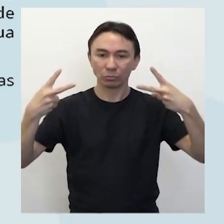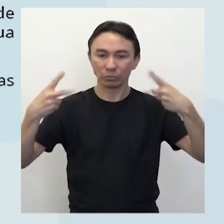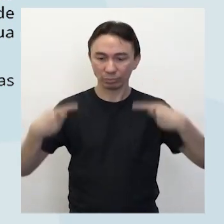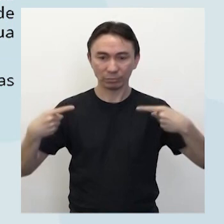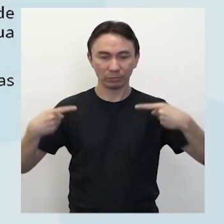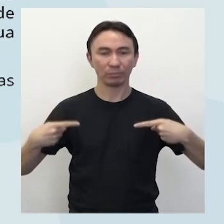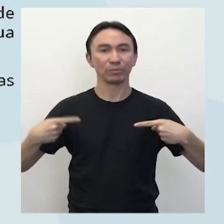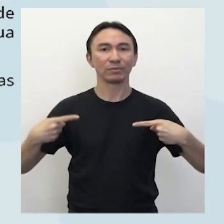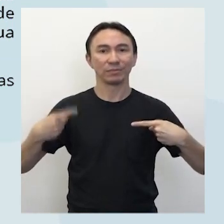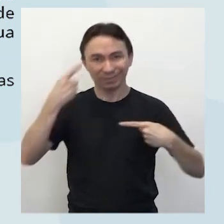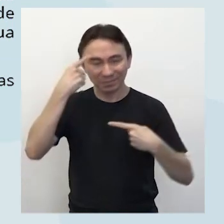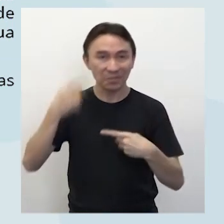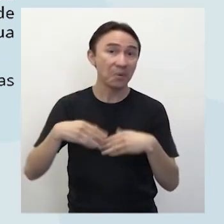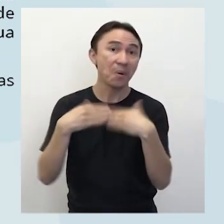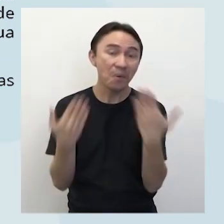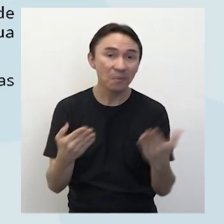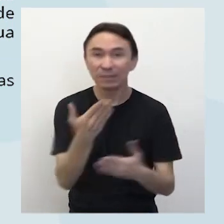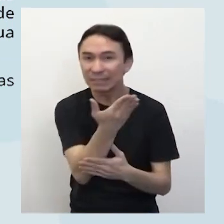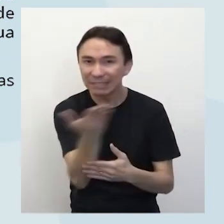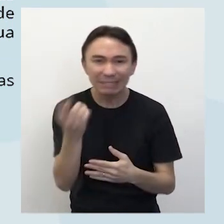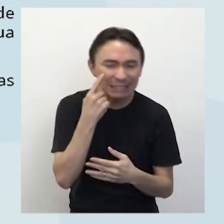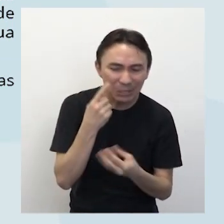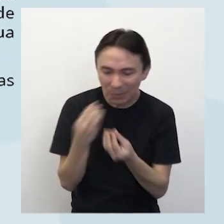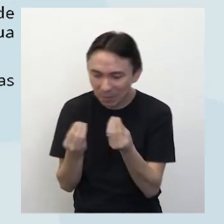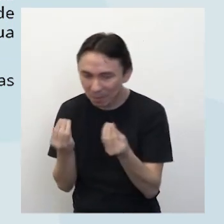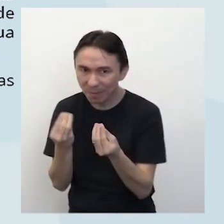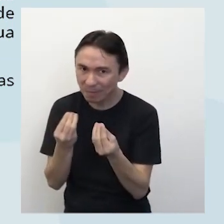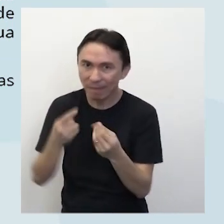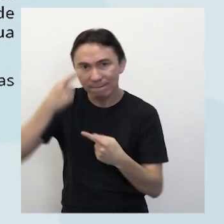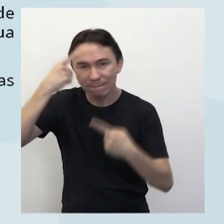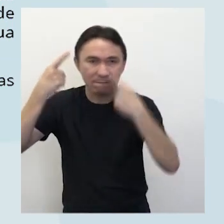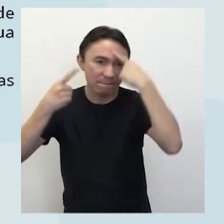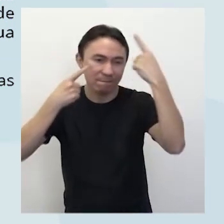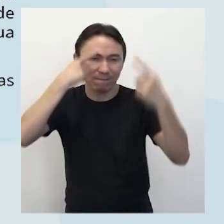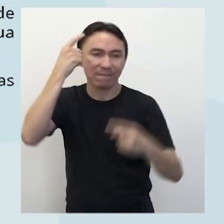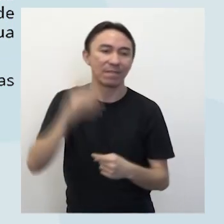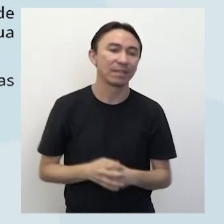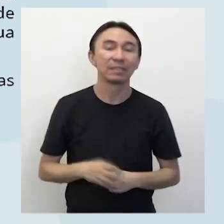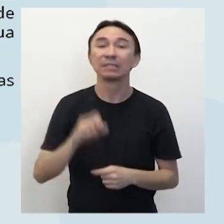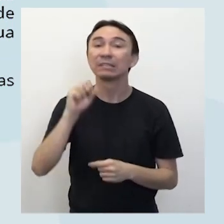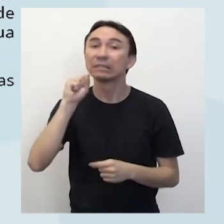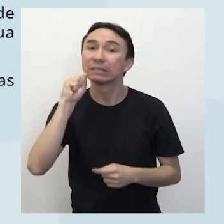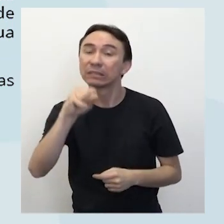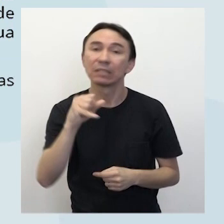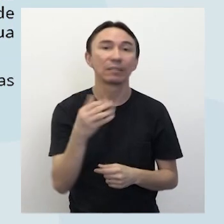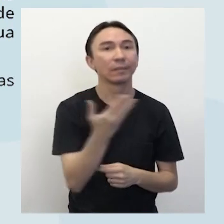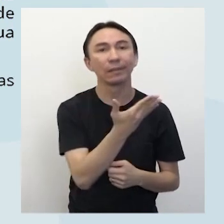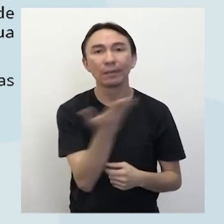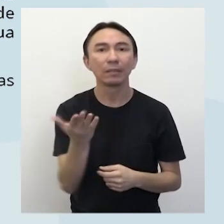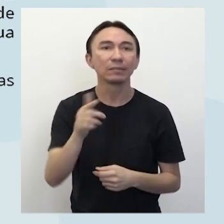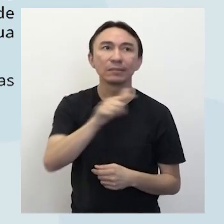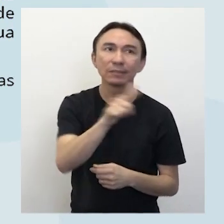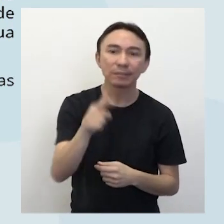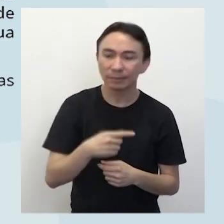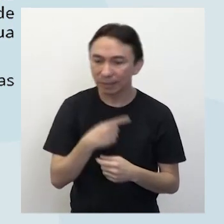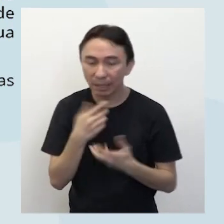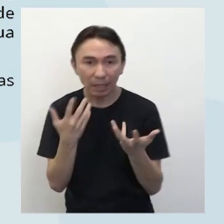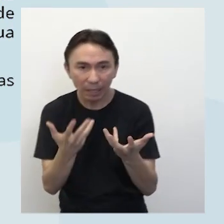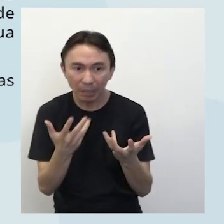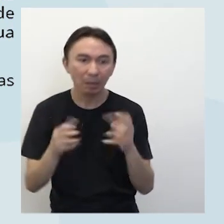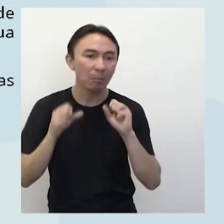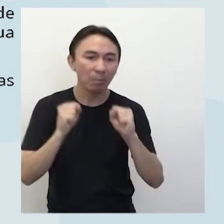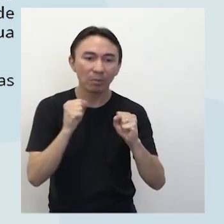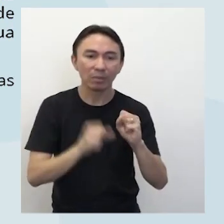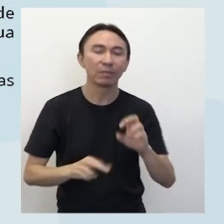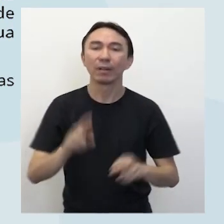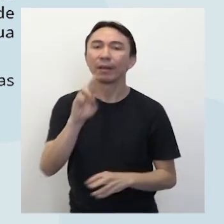ou seguir a forma que melhor atender a sua batalha. Se algum dos participantes preferir, pode elaborar repentes para as batalhas. Quer